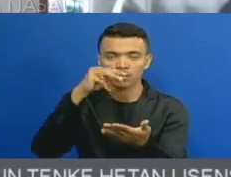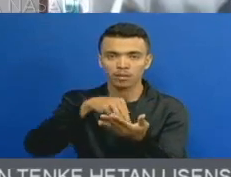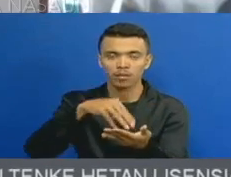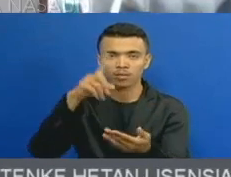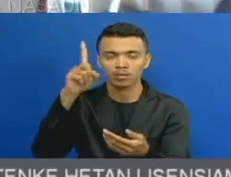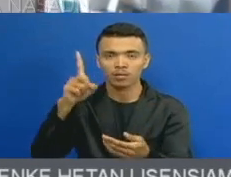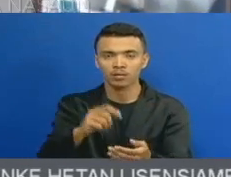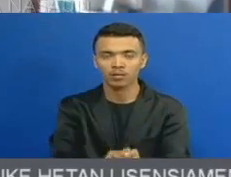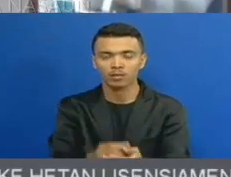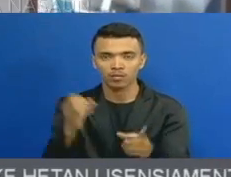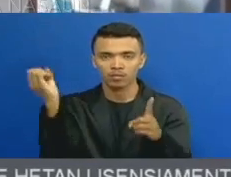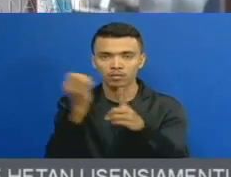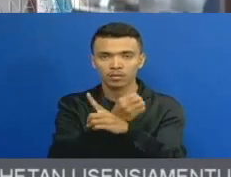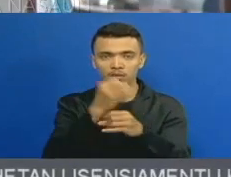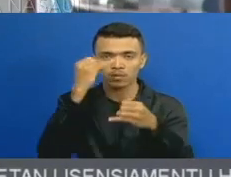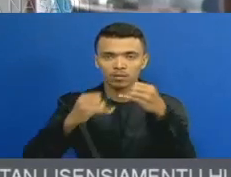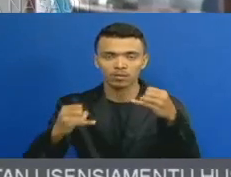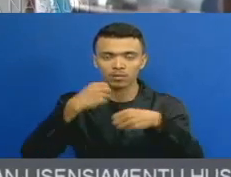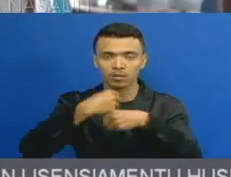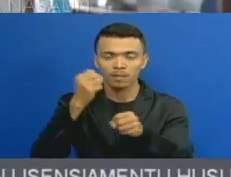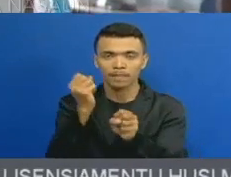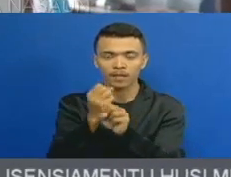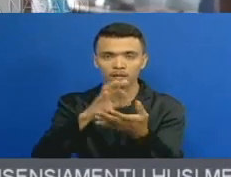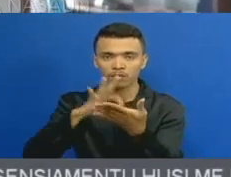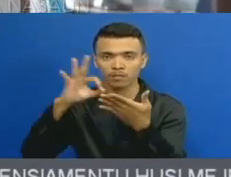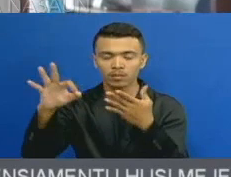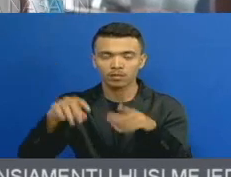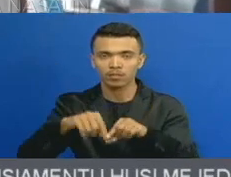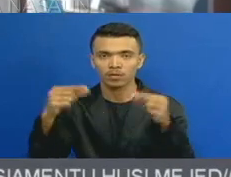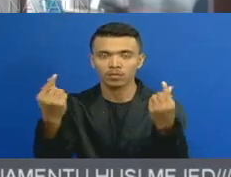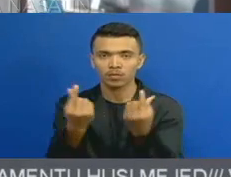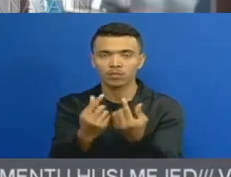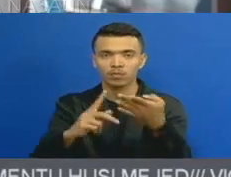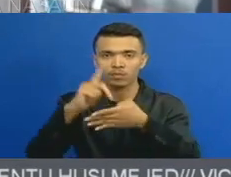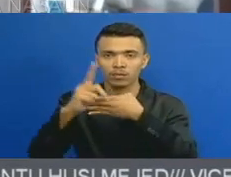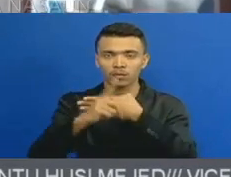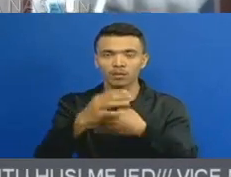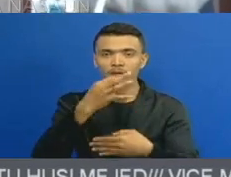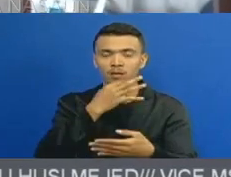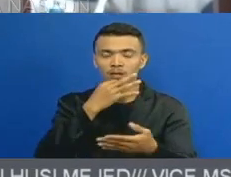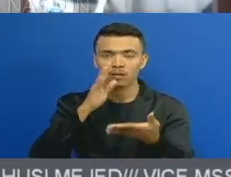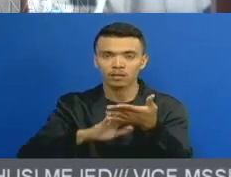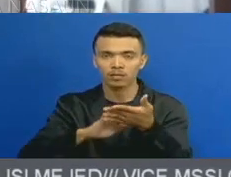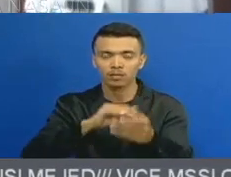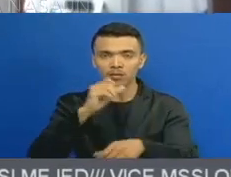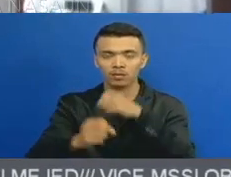objetivo final, maka halo formação ba equipa gestão programa merenda escolar, ba tinan